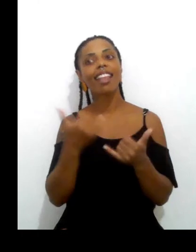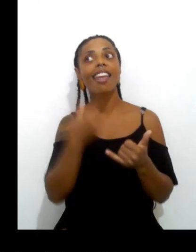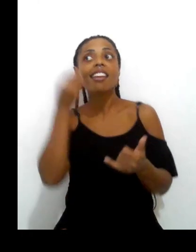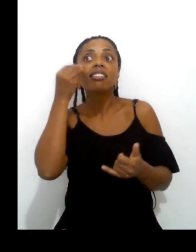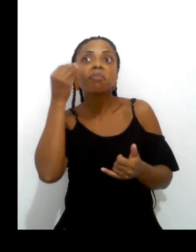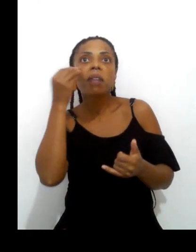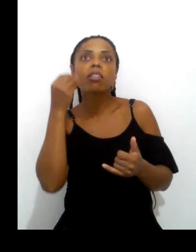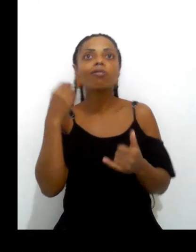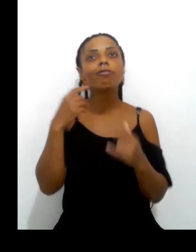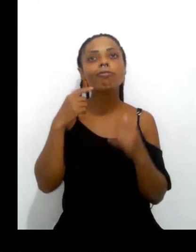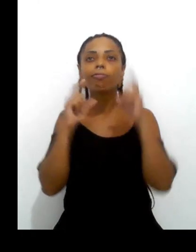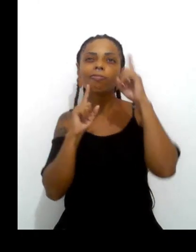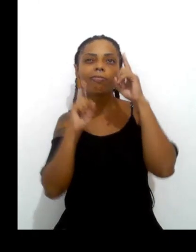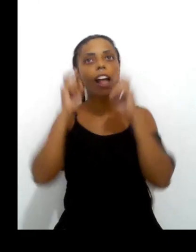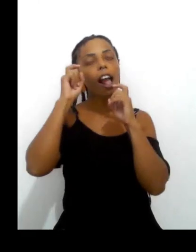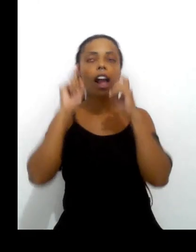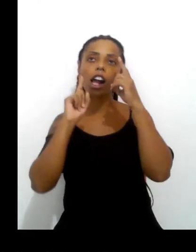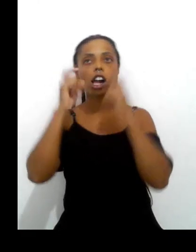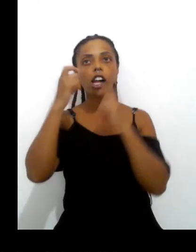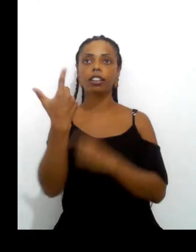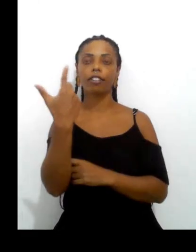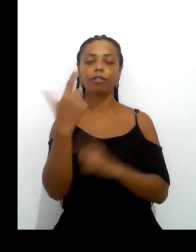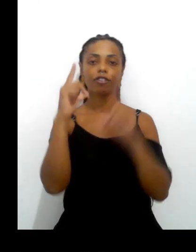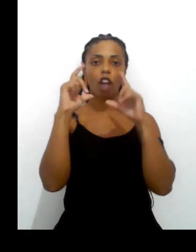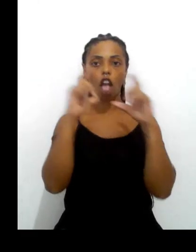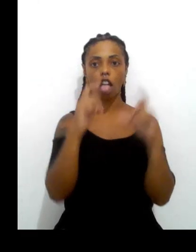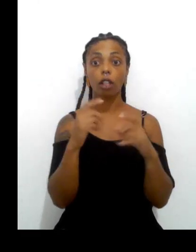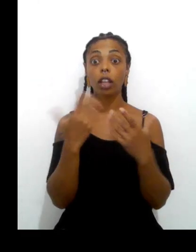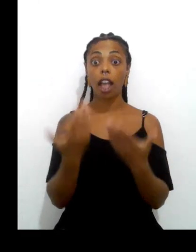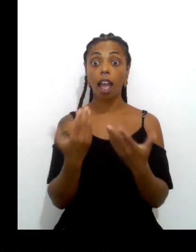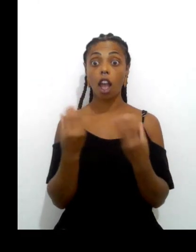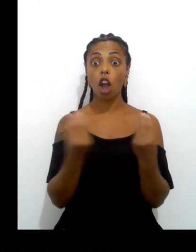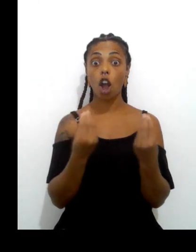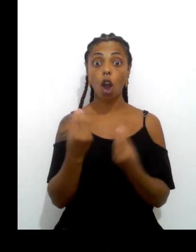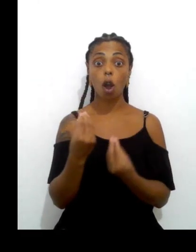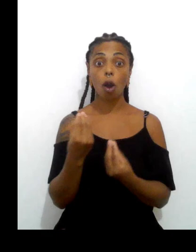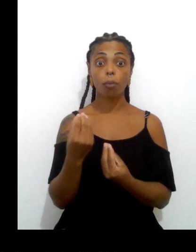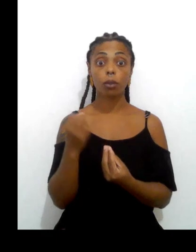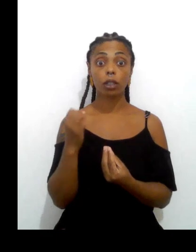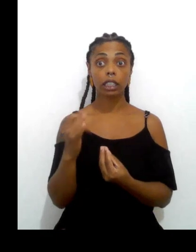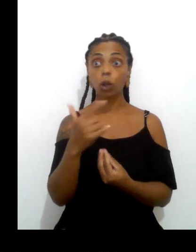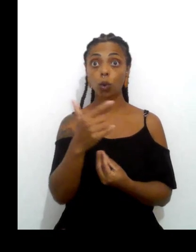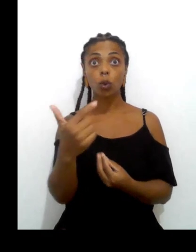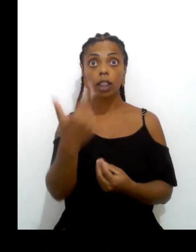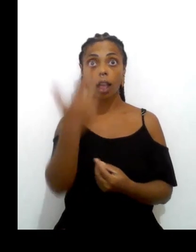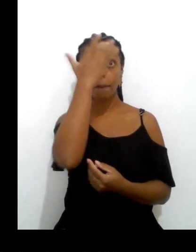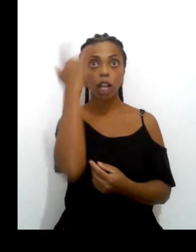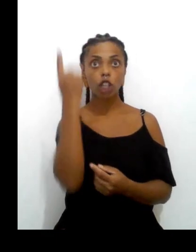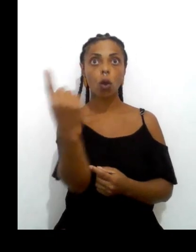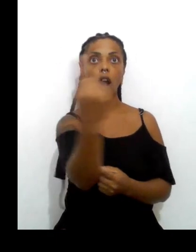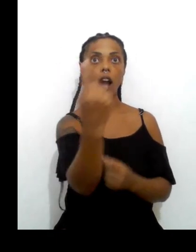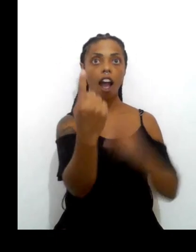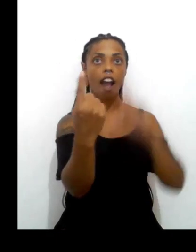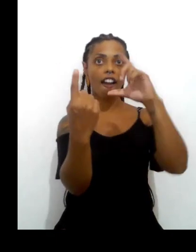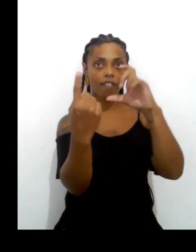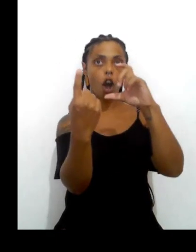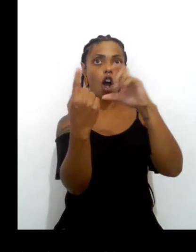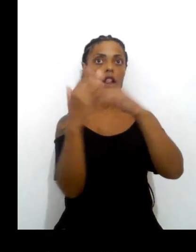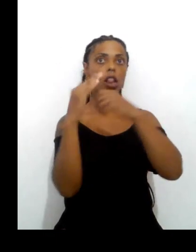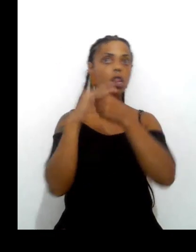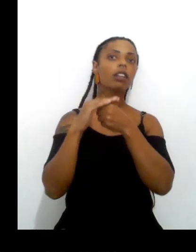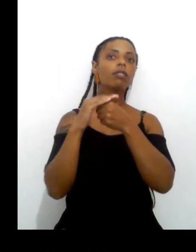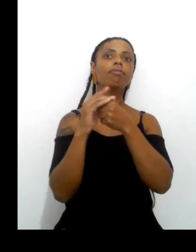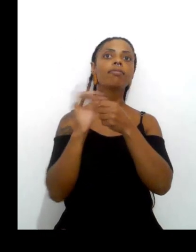exploram aquela falta de direção do Fotógrafo como uma ferramenta subversiva para explorar múltiplas